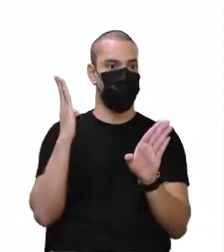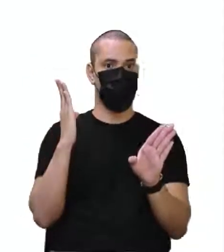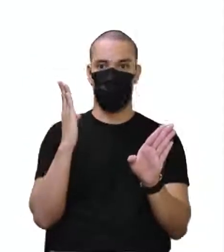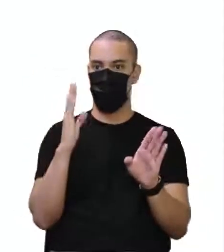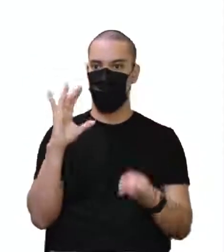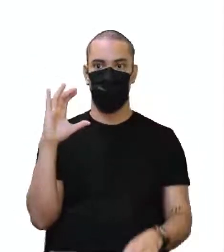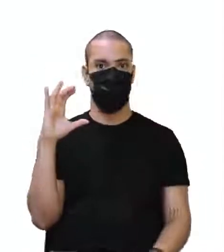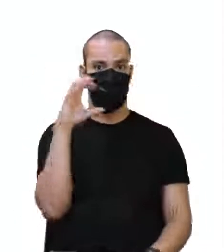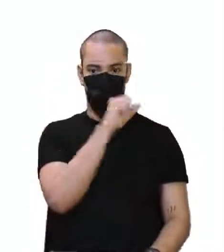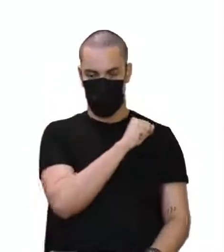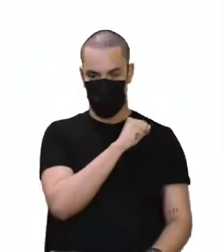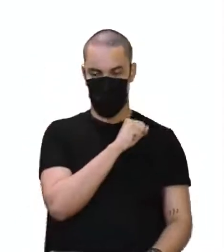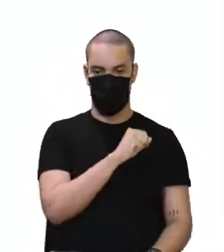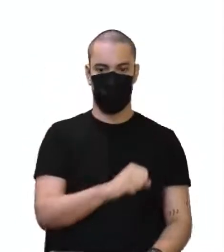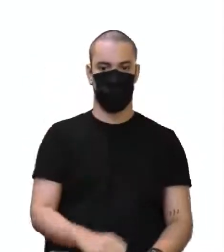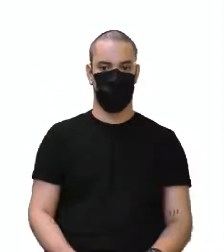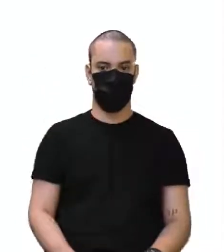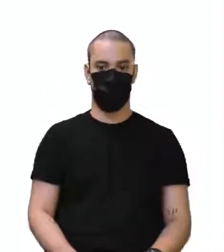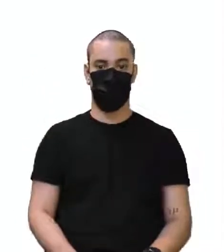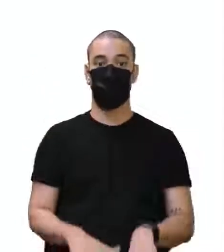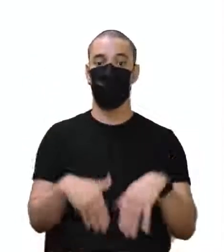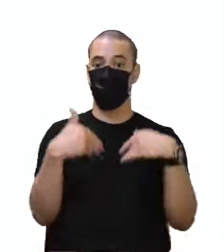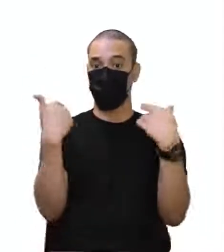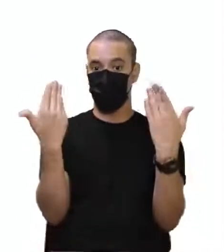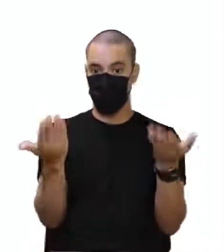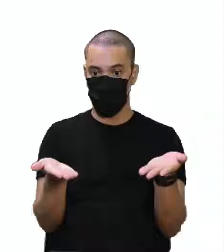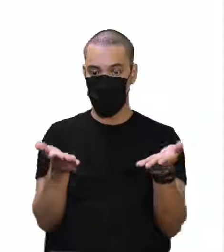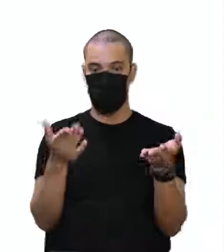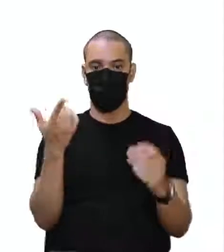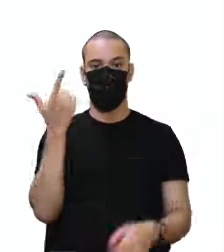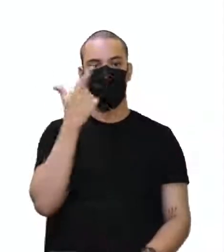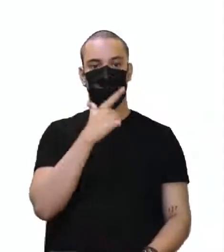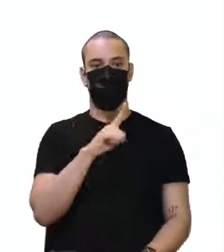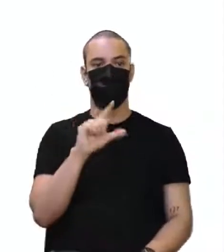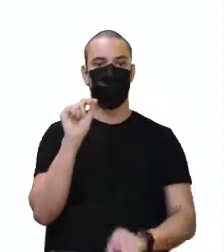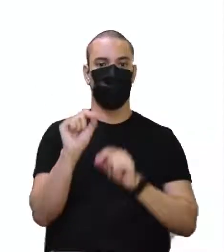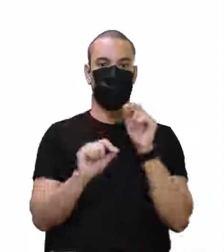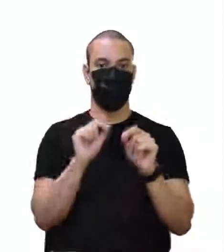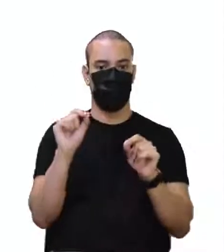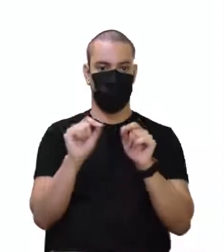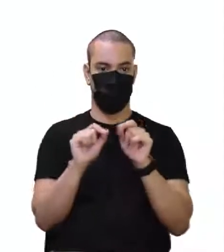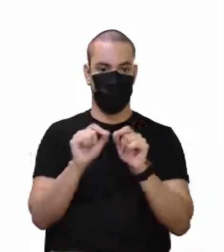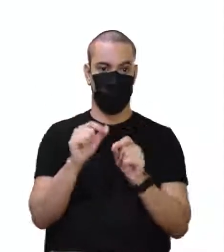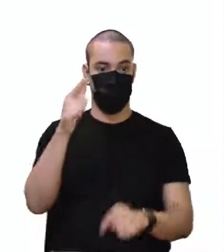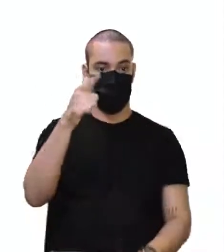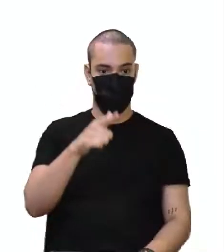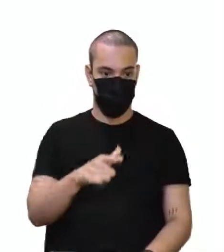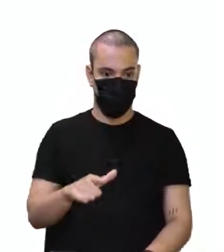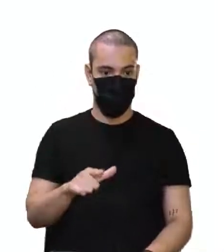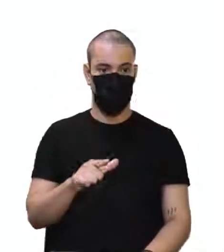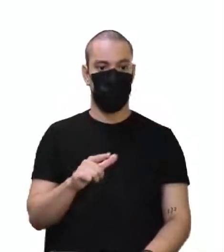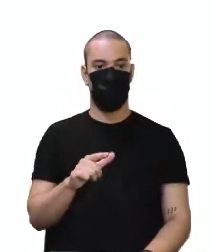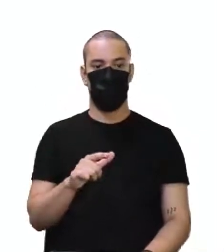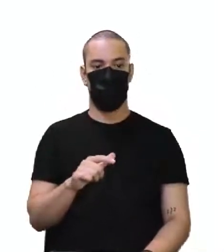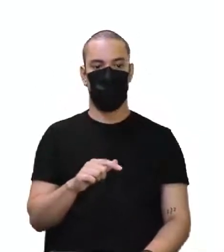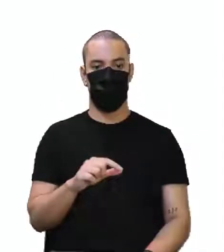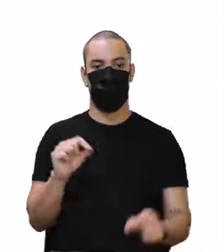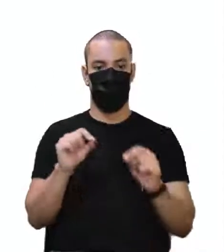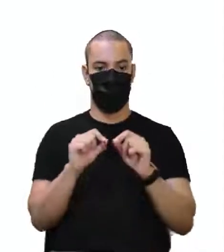cara essas características. Aí ele pegou novamente 2 representantes, realizou